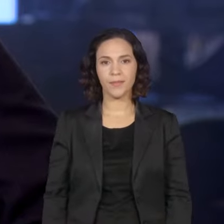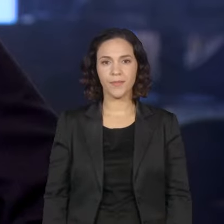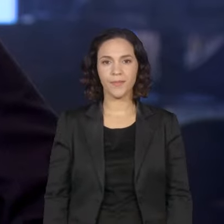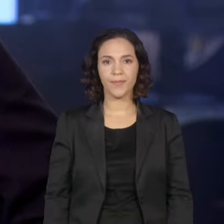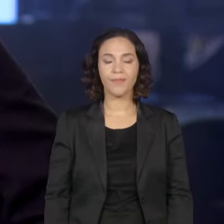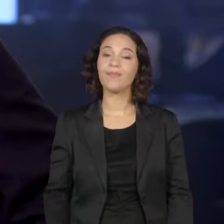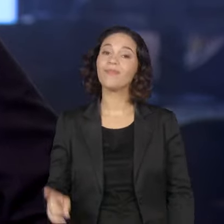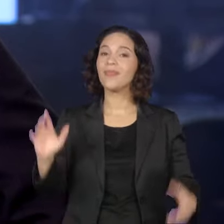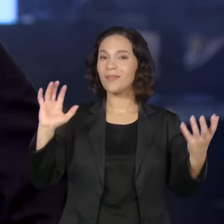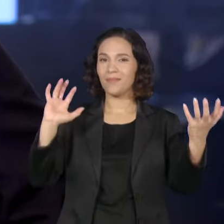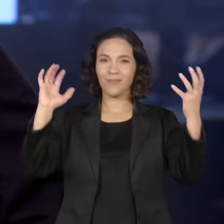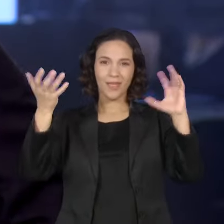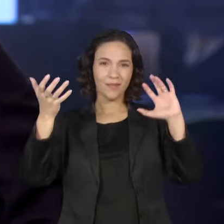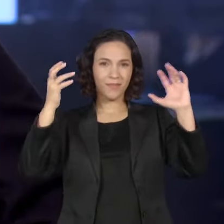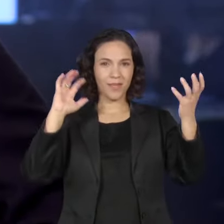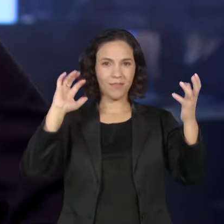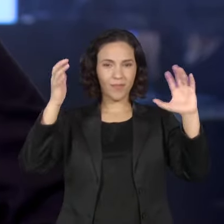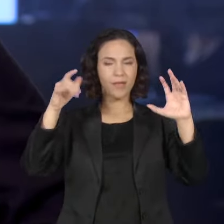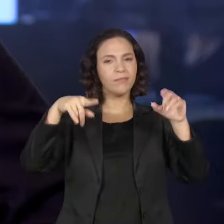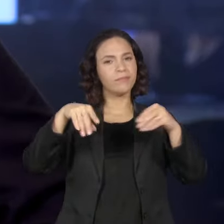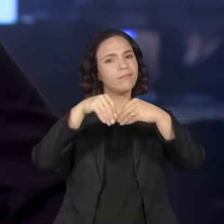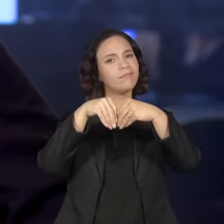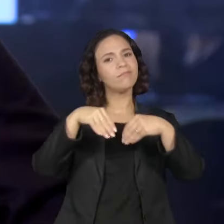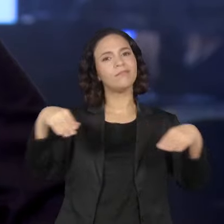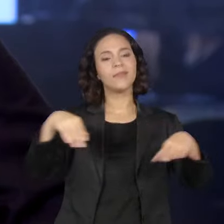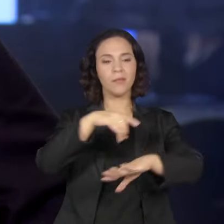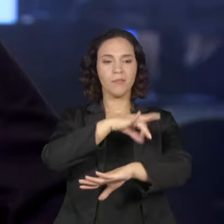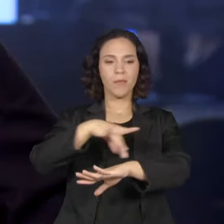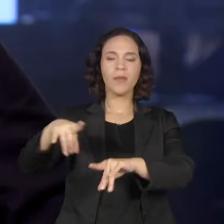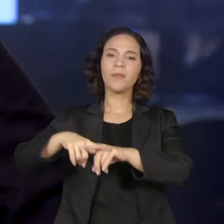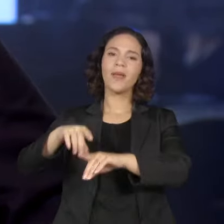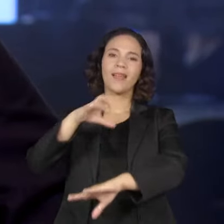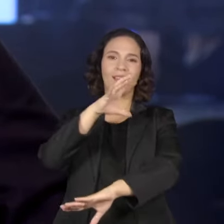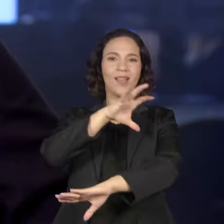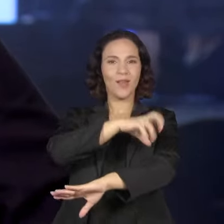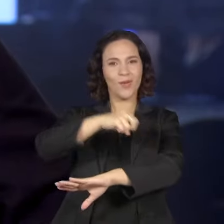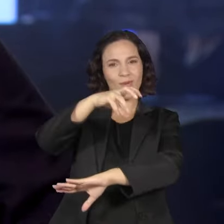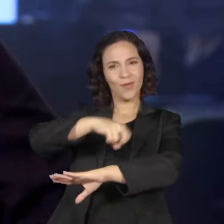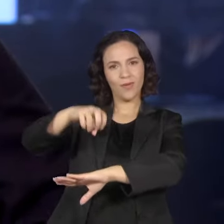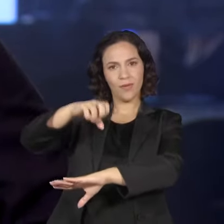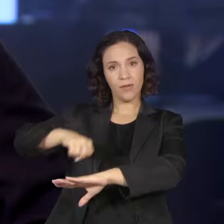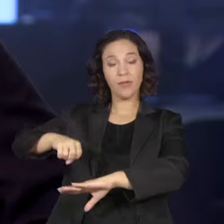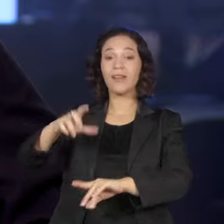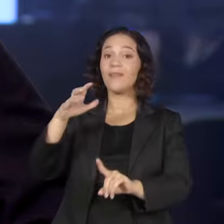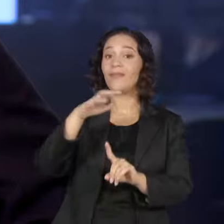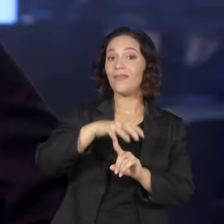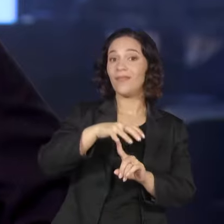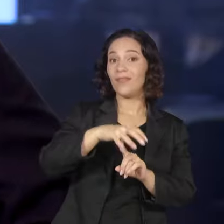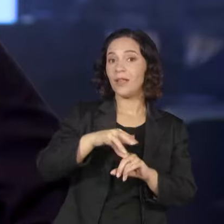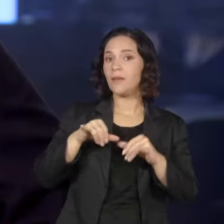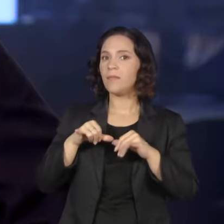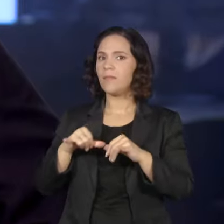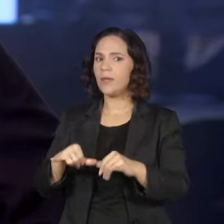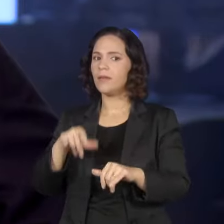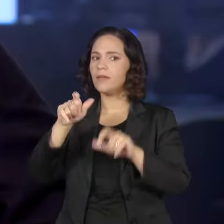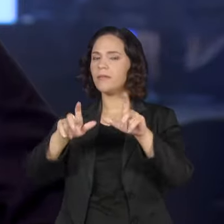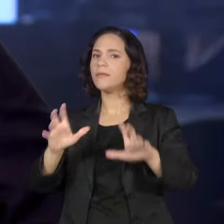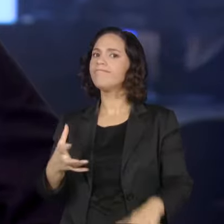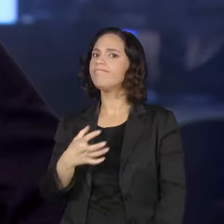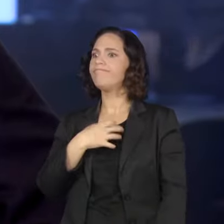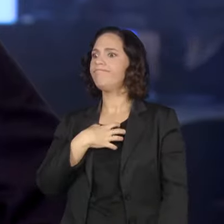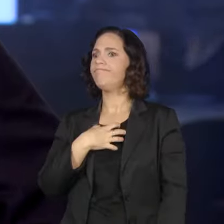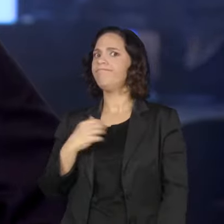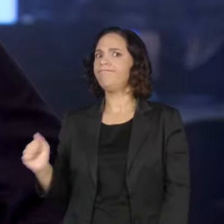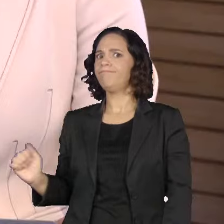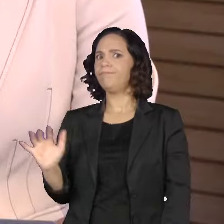As mudanças climáticas prejudicam o plantio e a colheita. Na feira e no supermercado, o consumidor sente o impacto